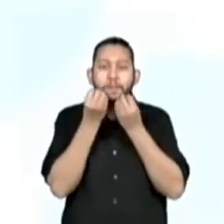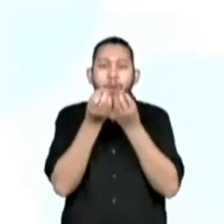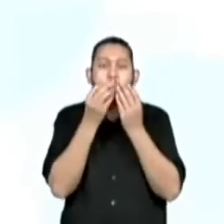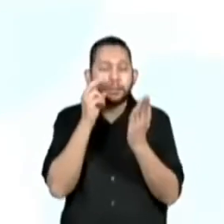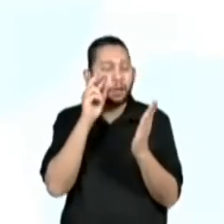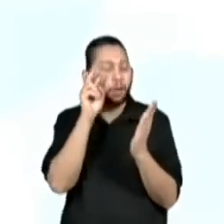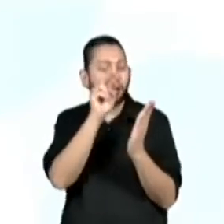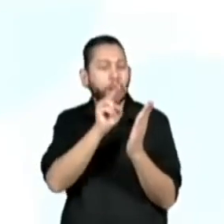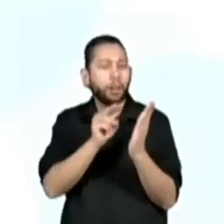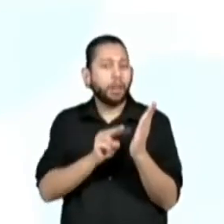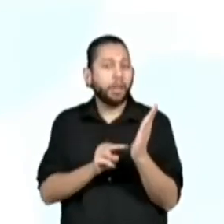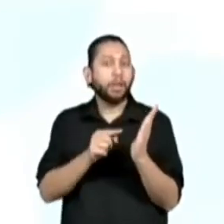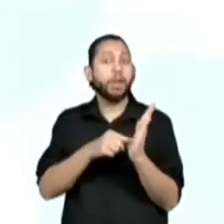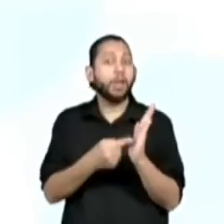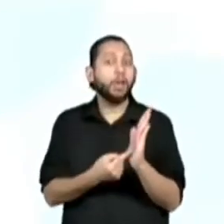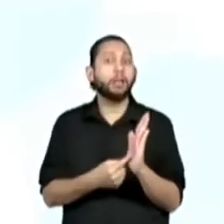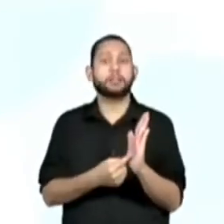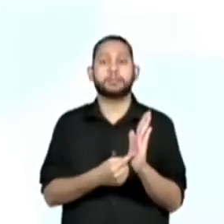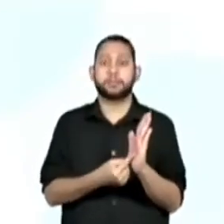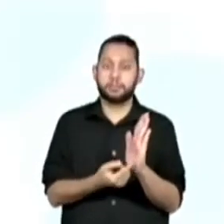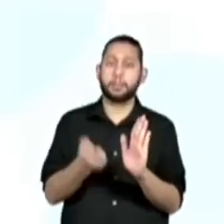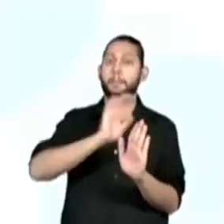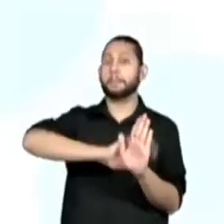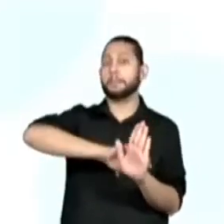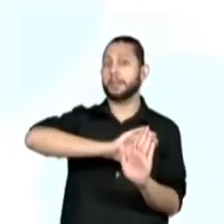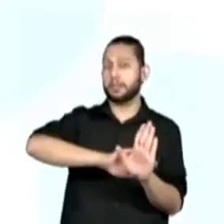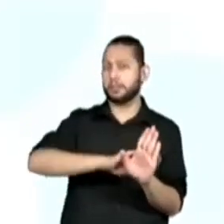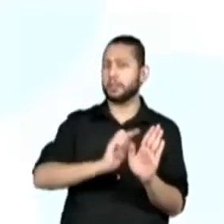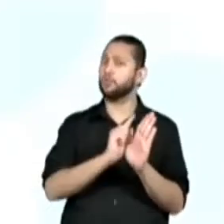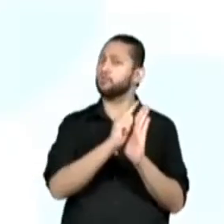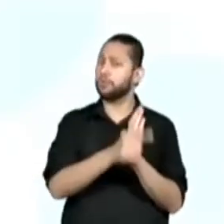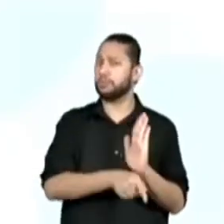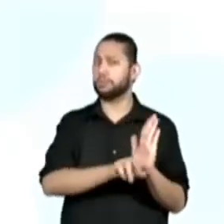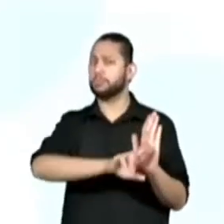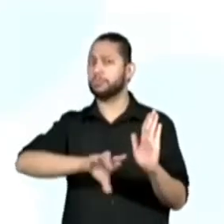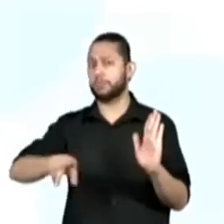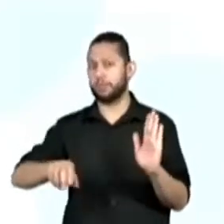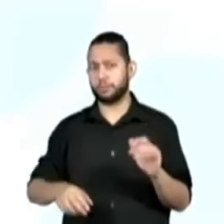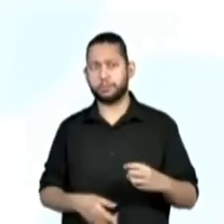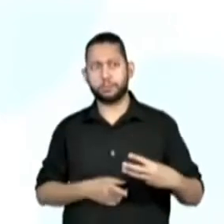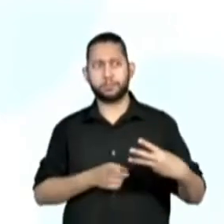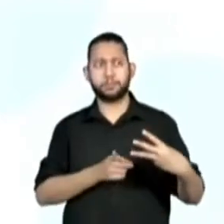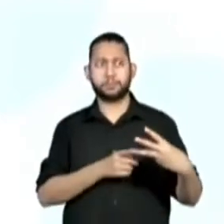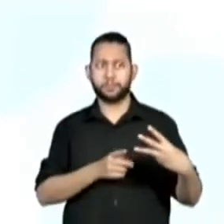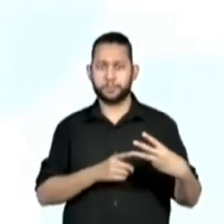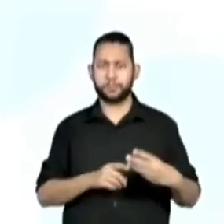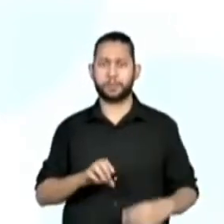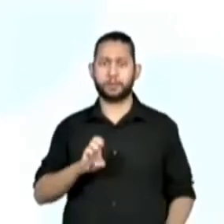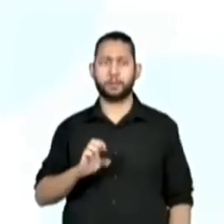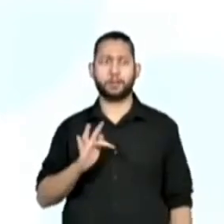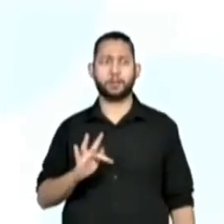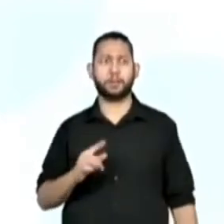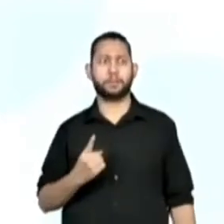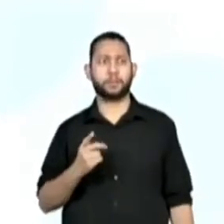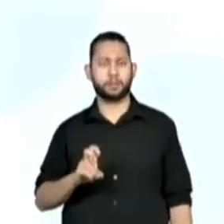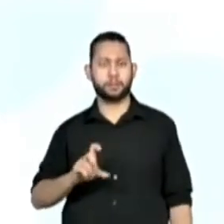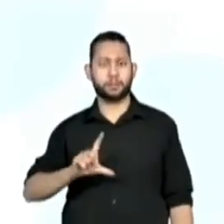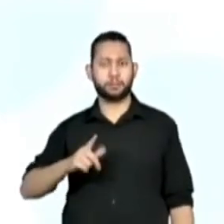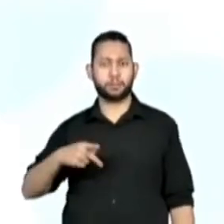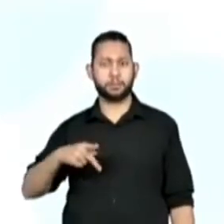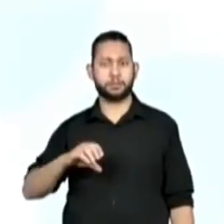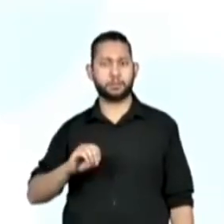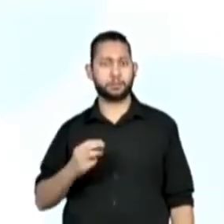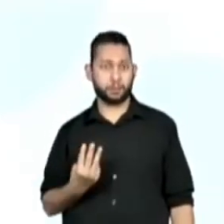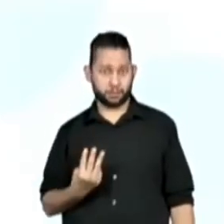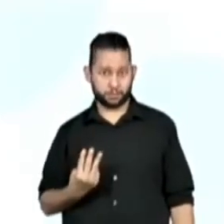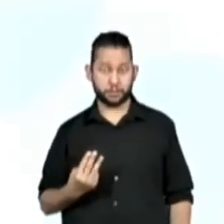leitura de textos de diferentes gêneros. EF 15, LP 03. Localizar